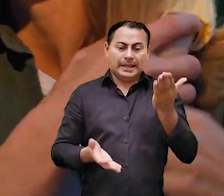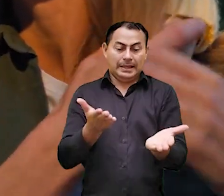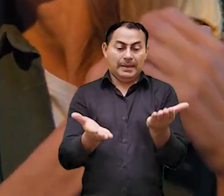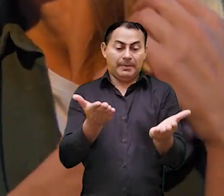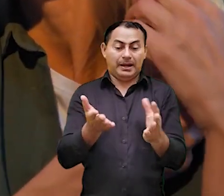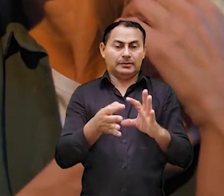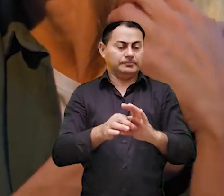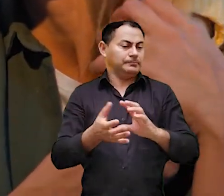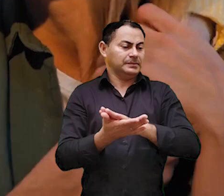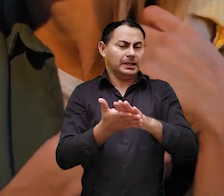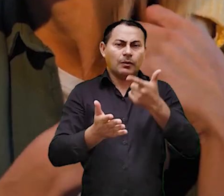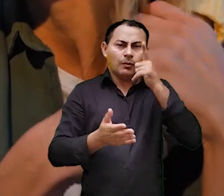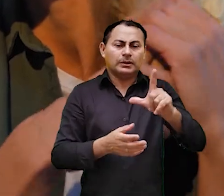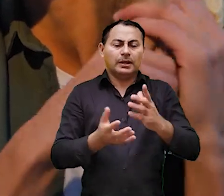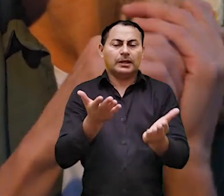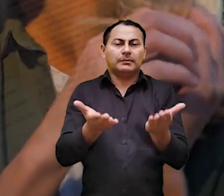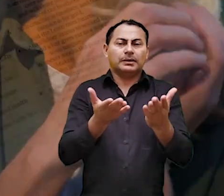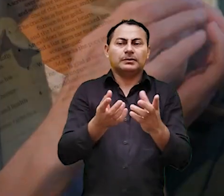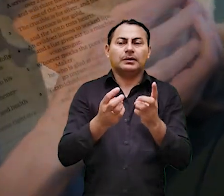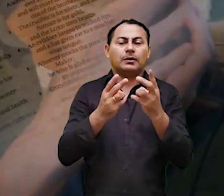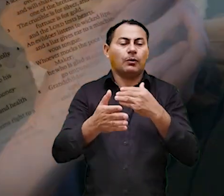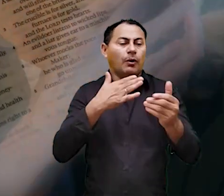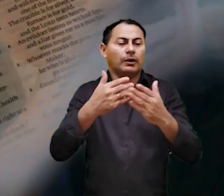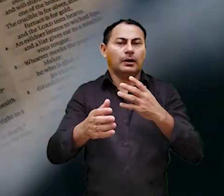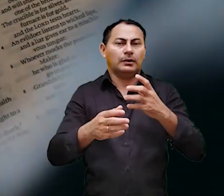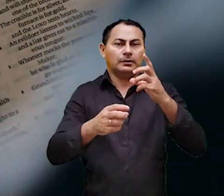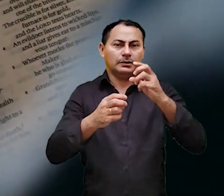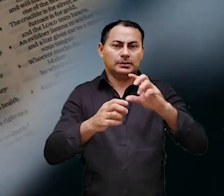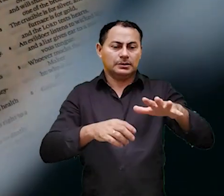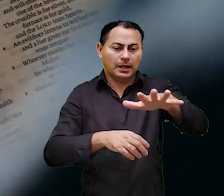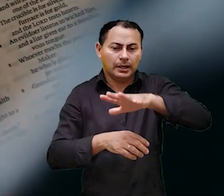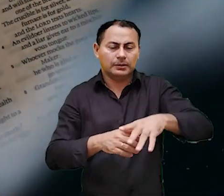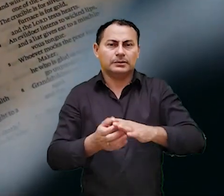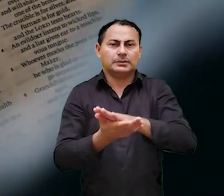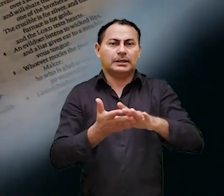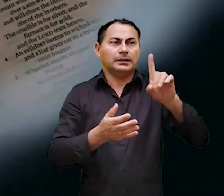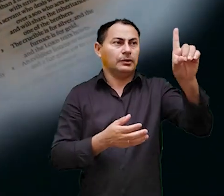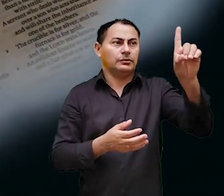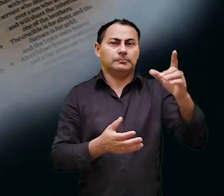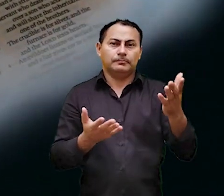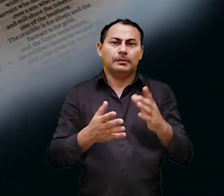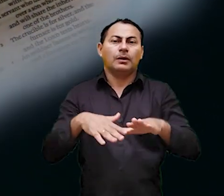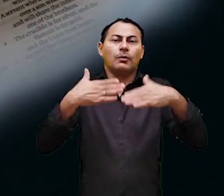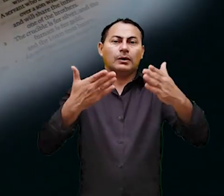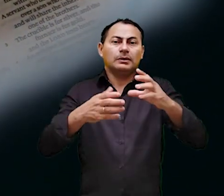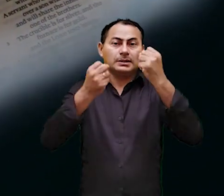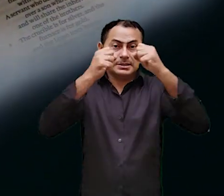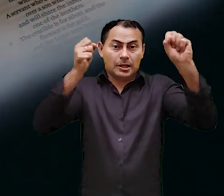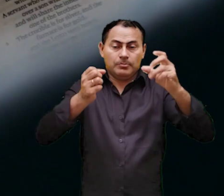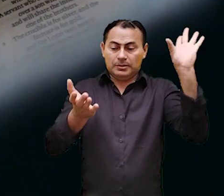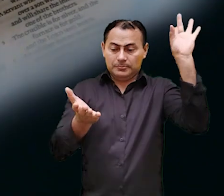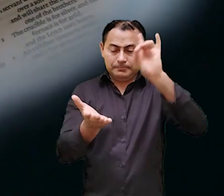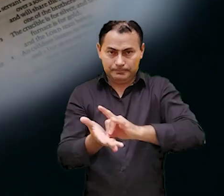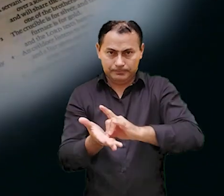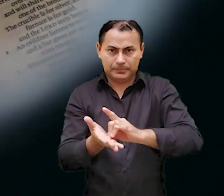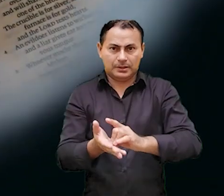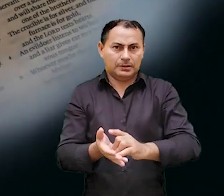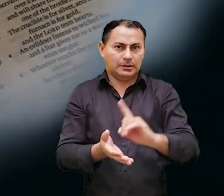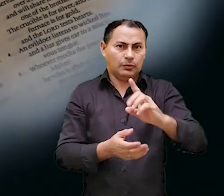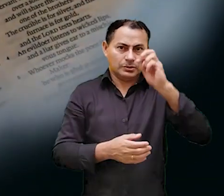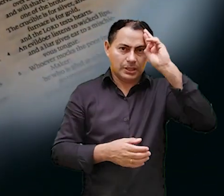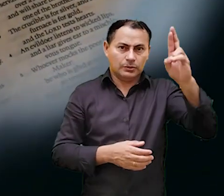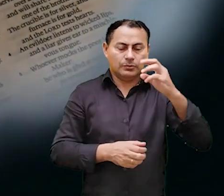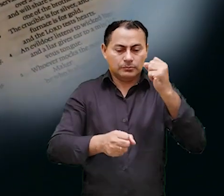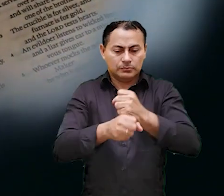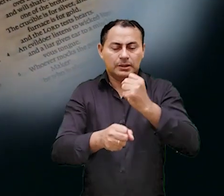pessoas equilibradas. Ninguém consegue ser equilibrado em qualquer uma dessas áreas sem Deus. Quando esse salmo afirma: